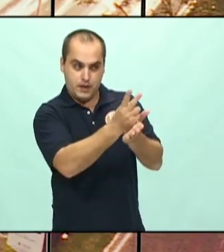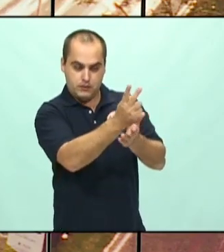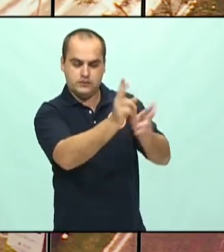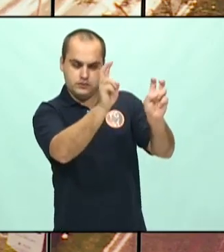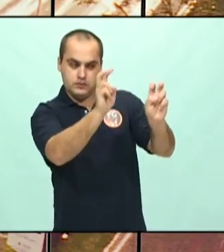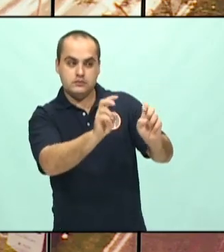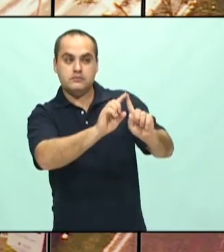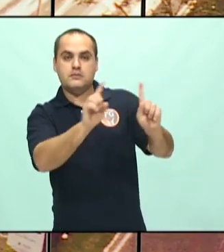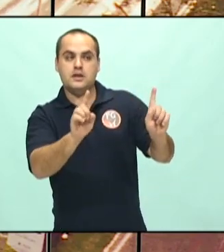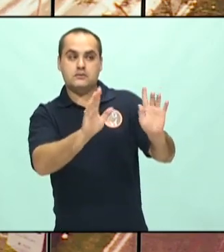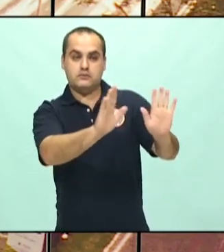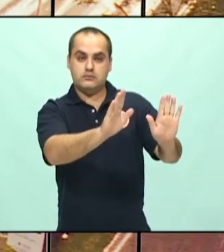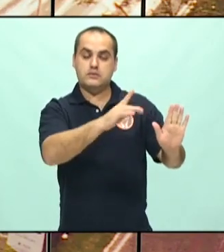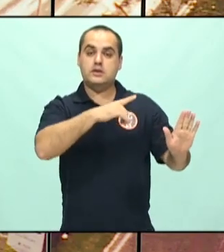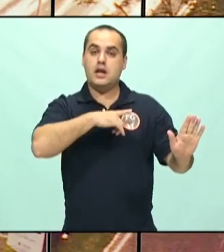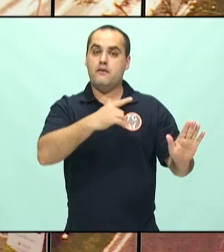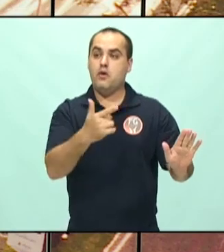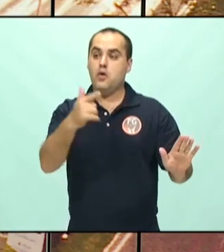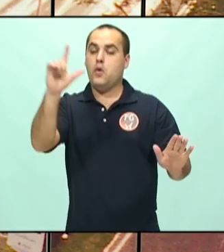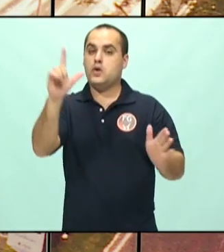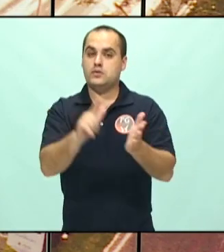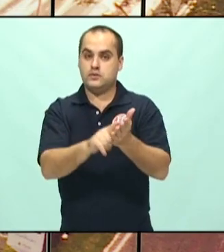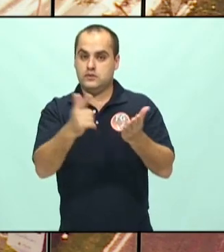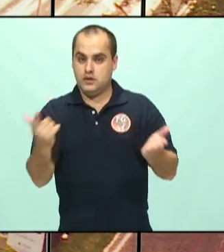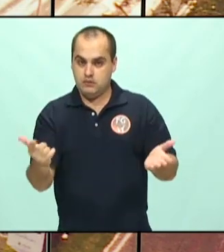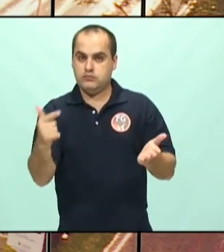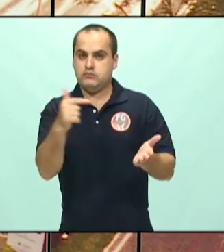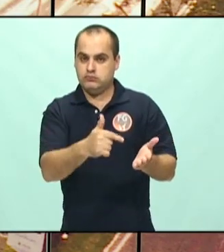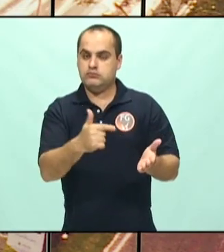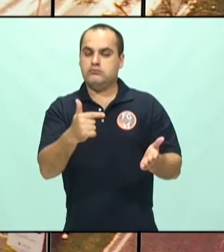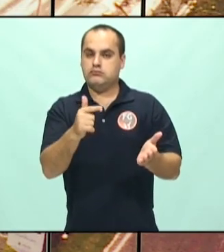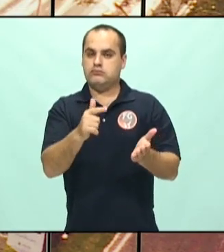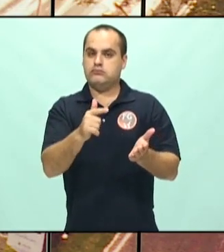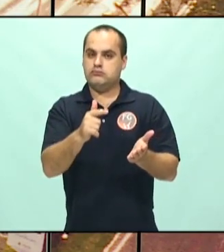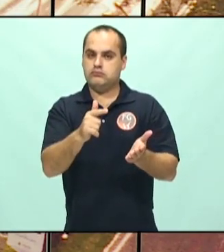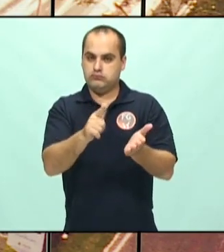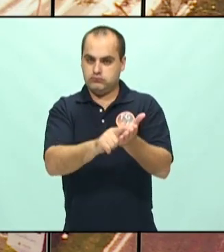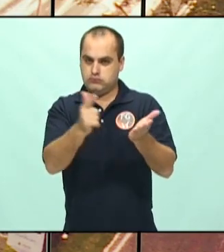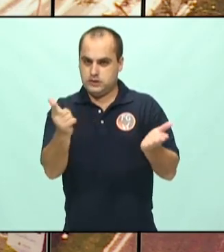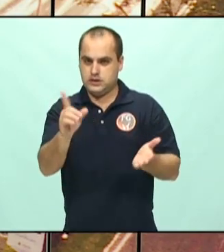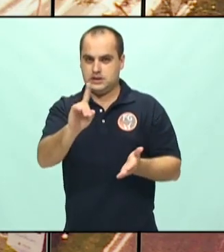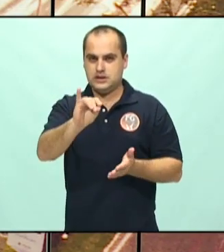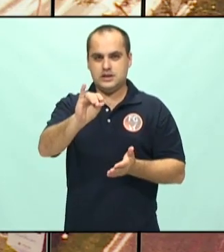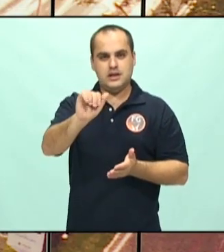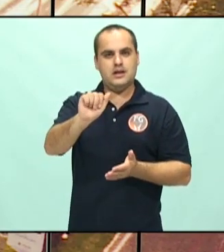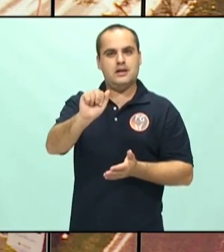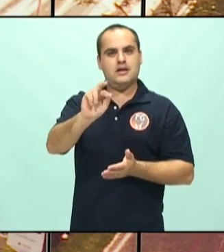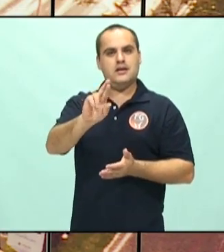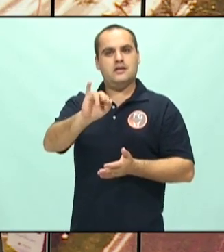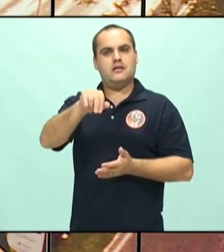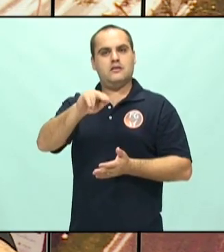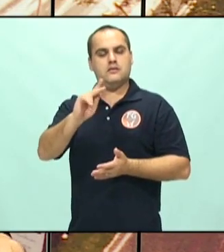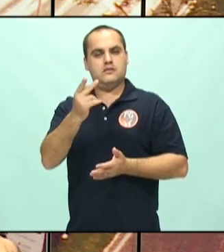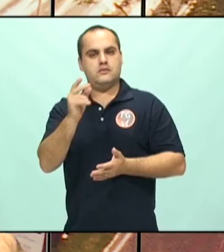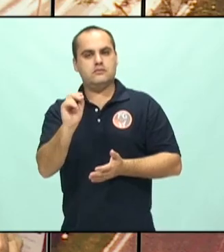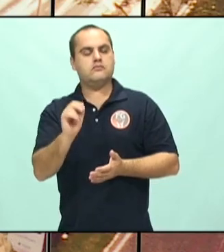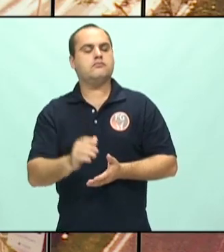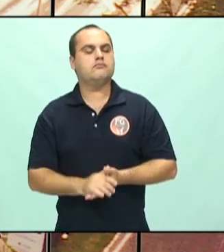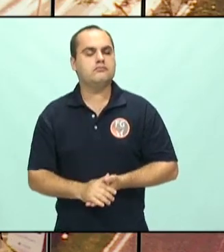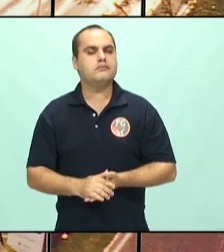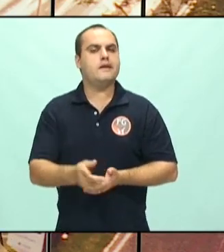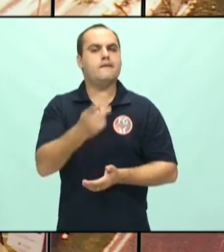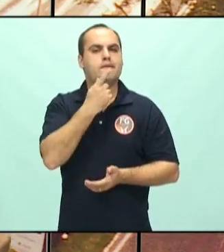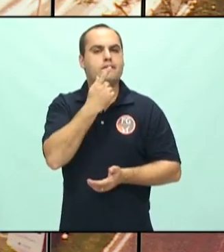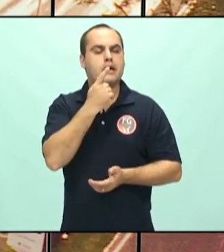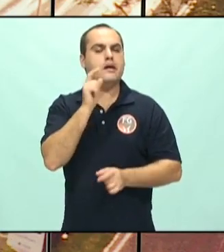um teve uma outra edição do diarinho logo depois dessa aqui que dava conta de que do perigo